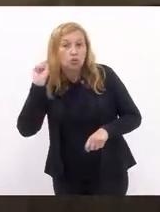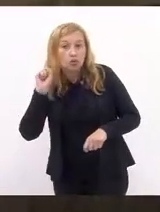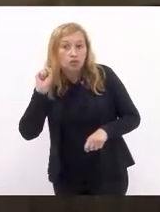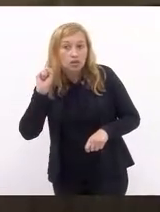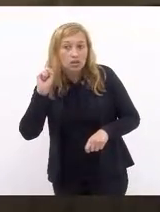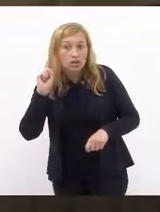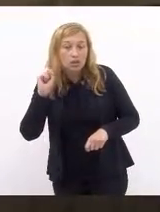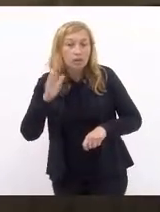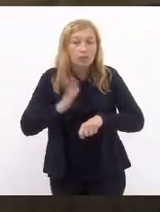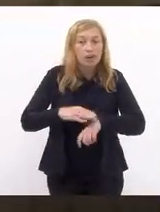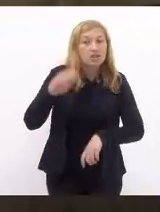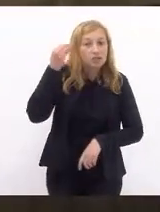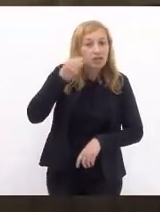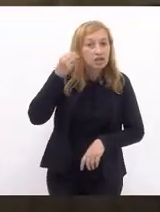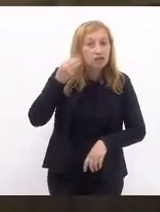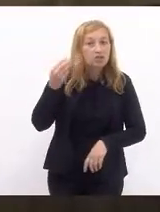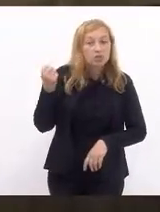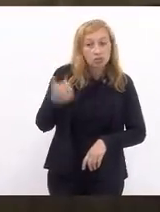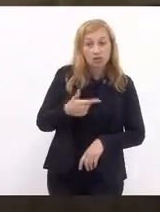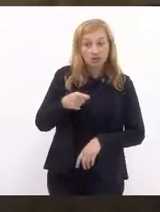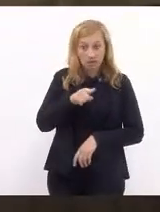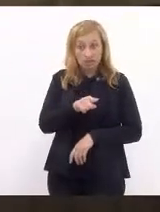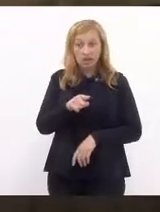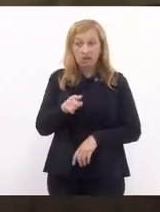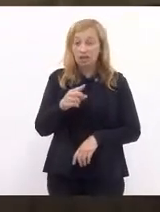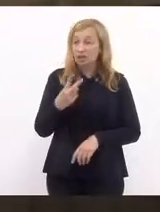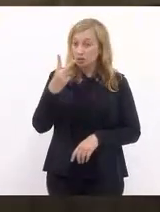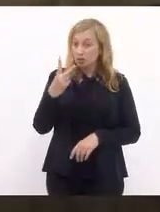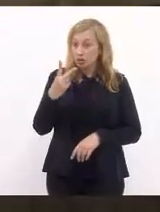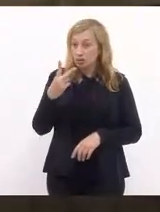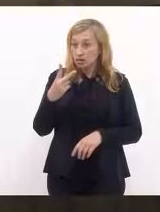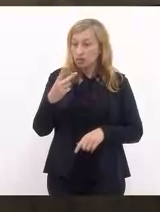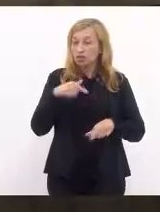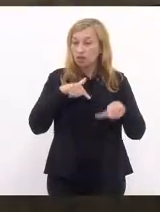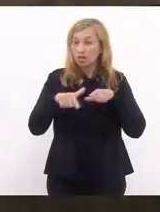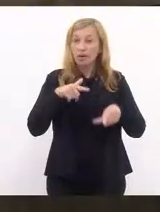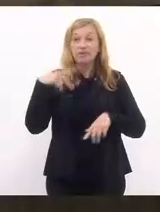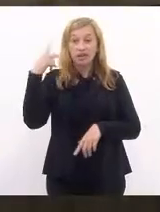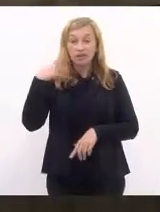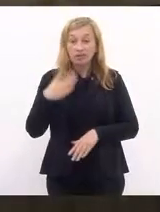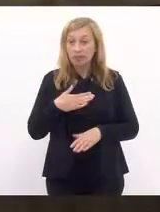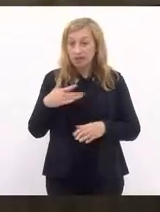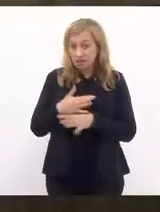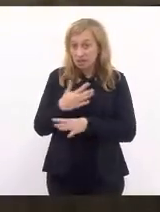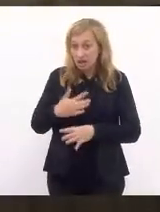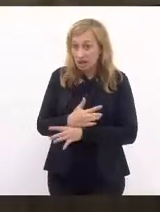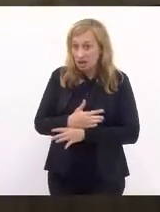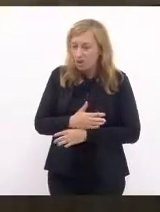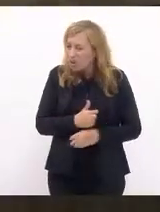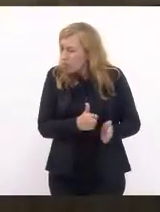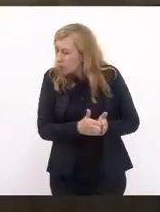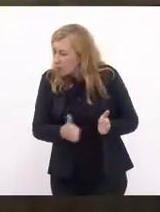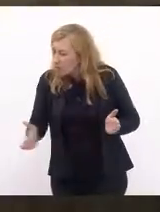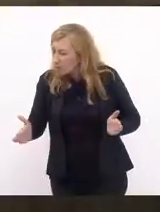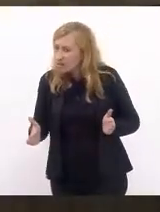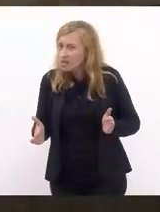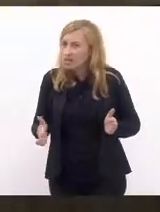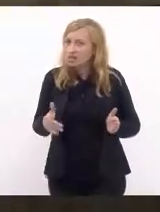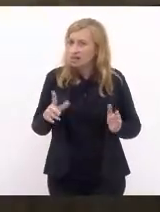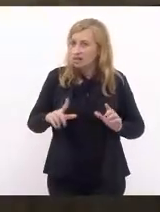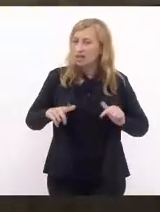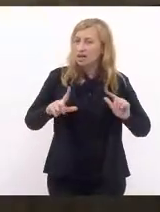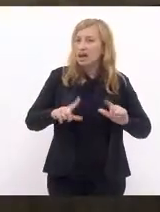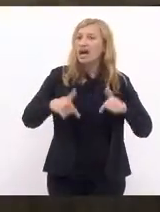ouvir quem tem mais experiência do que você apesar de ter dois mandatos como Vereador na minha cidade eu o processo legislativo aquele